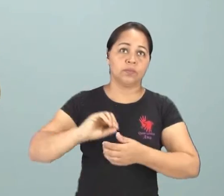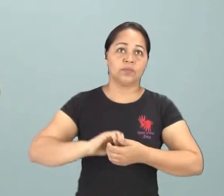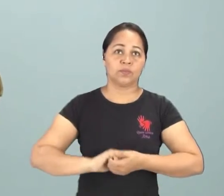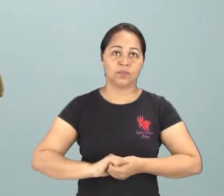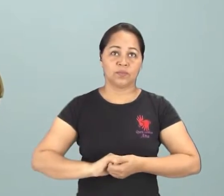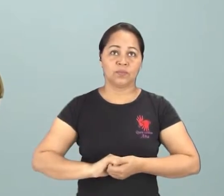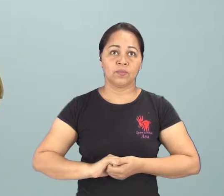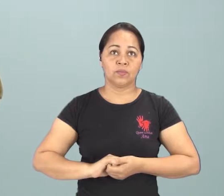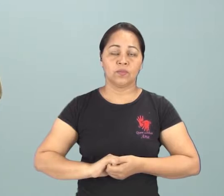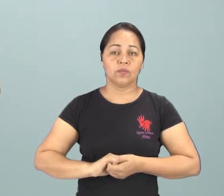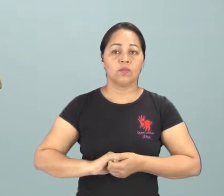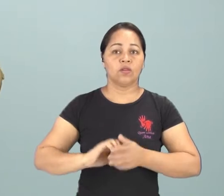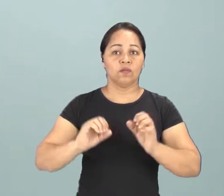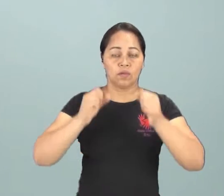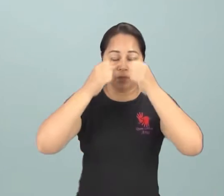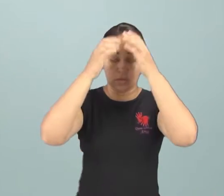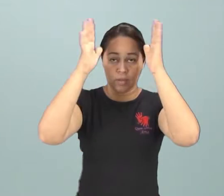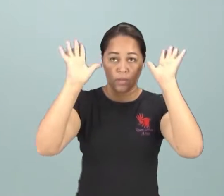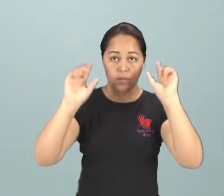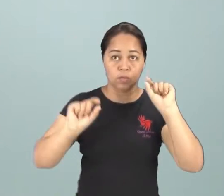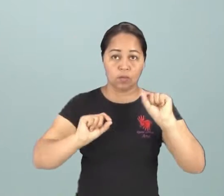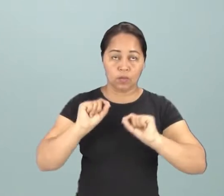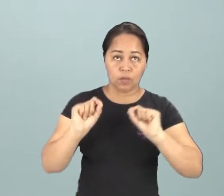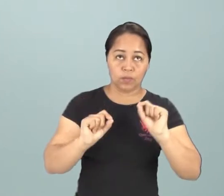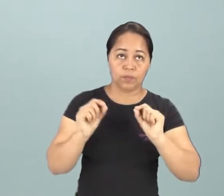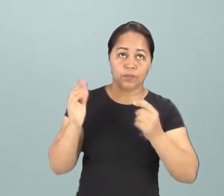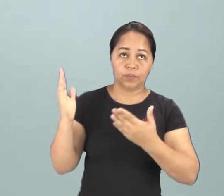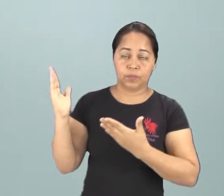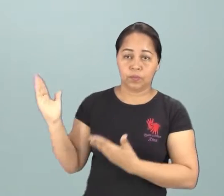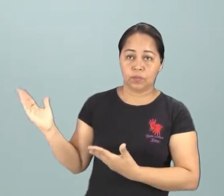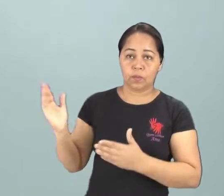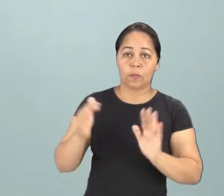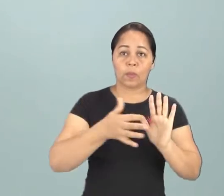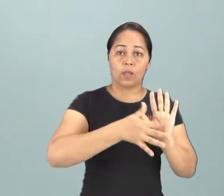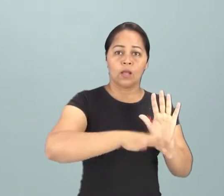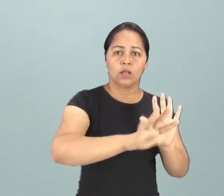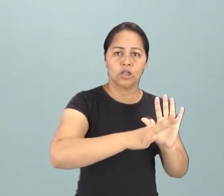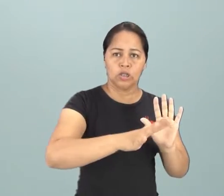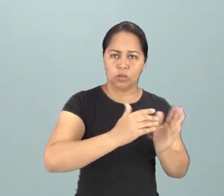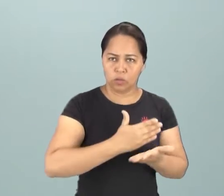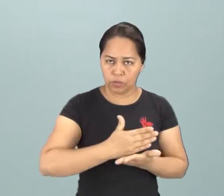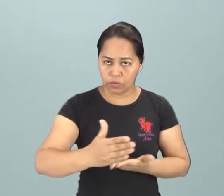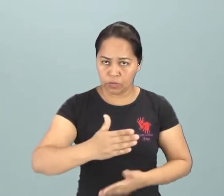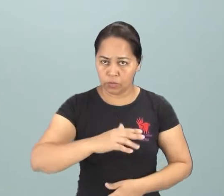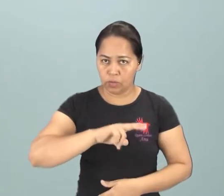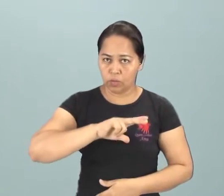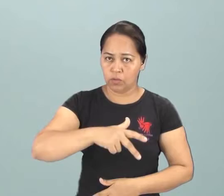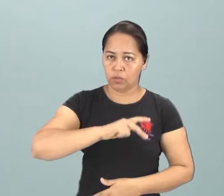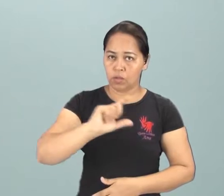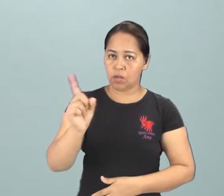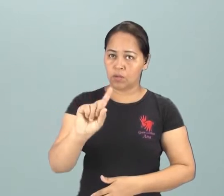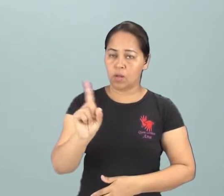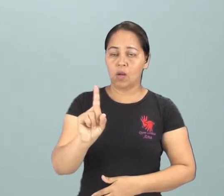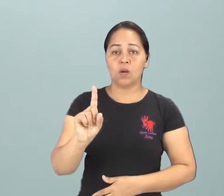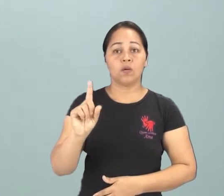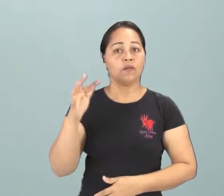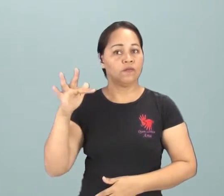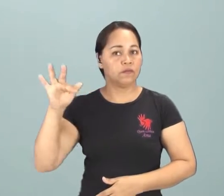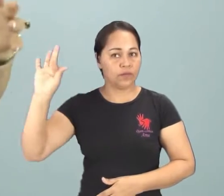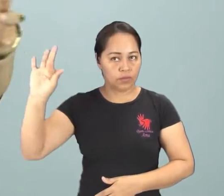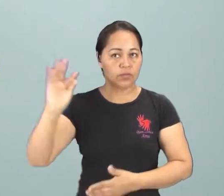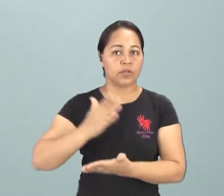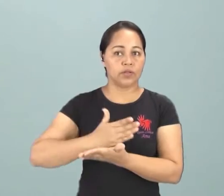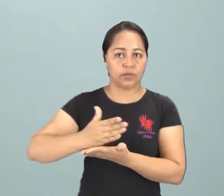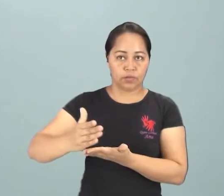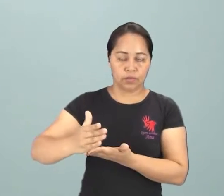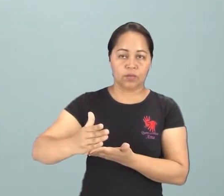bem claro para vocês. O naturalismo ele não começou em Portugal, ele começou na França. Mas o nosso assunto de hoje, como